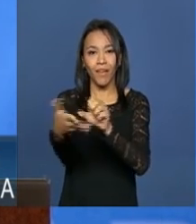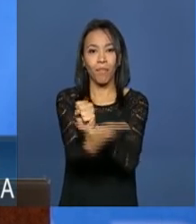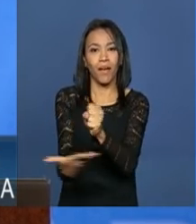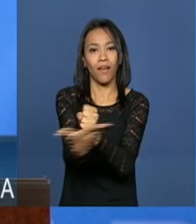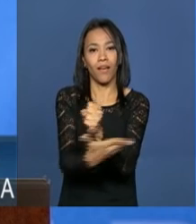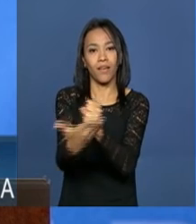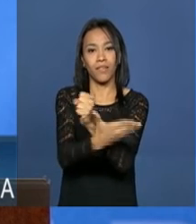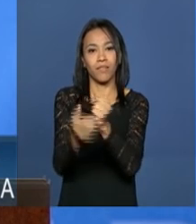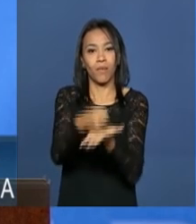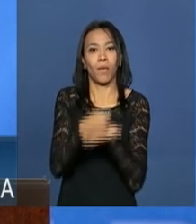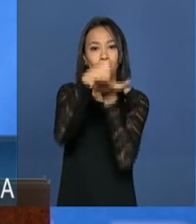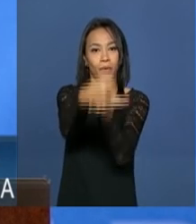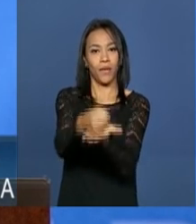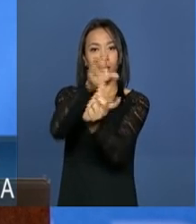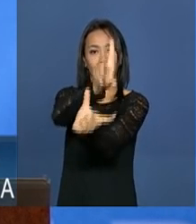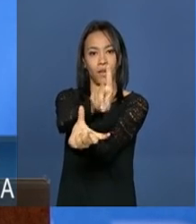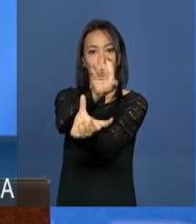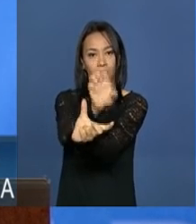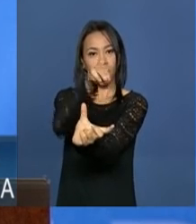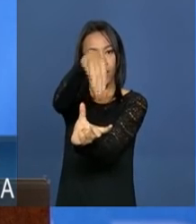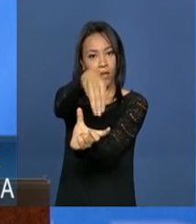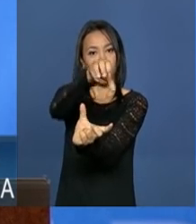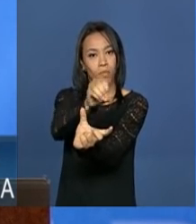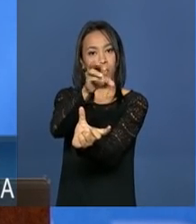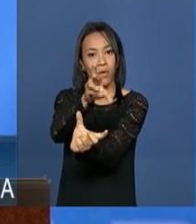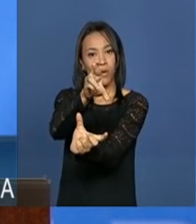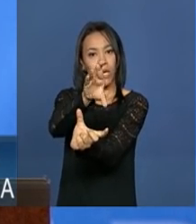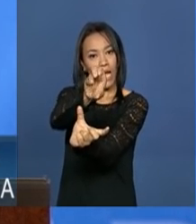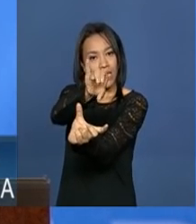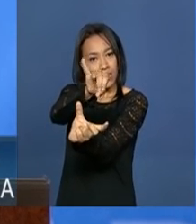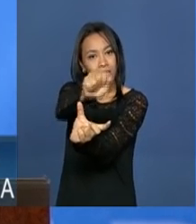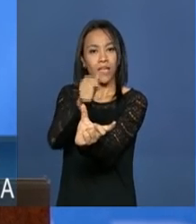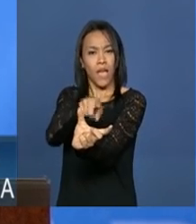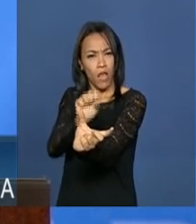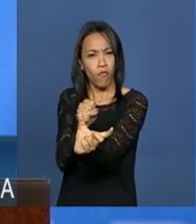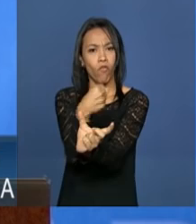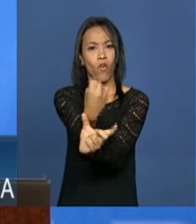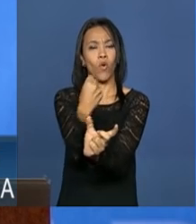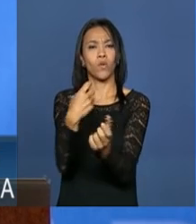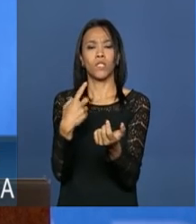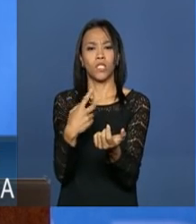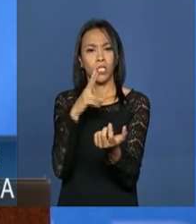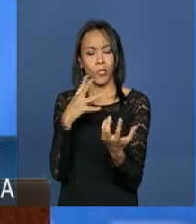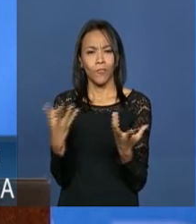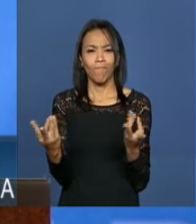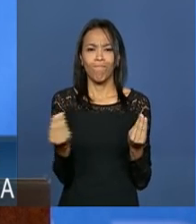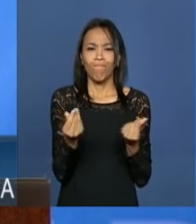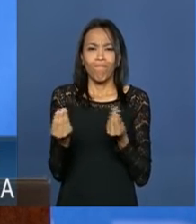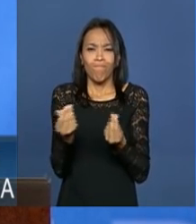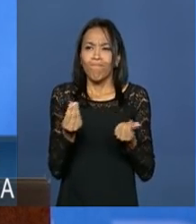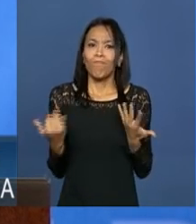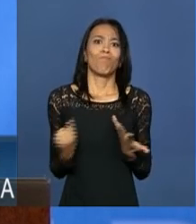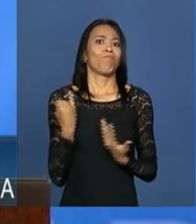democracia. Uma democracia é sempre mais forte, mais robusta, mais cheia de